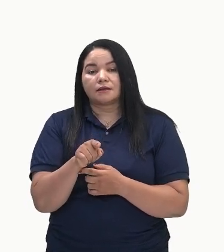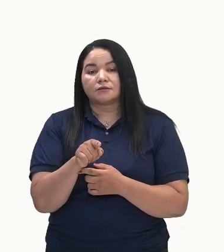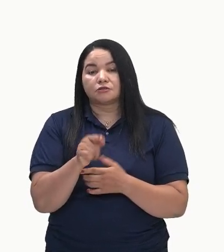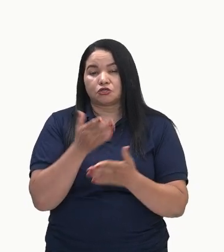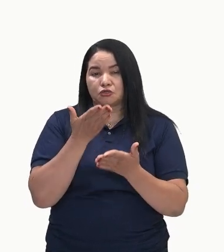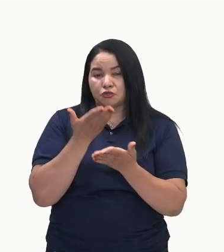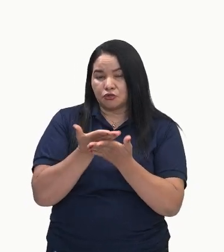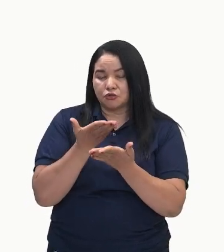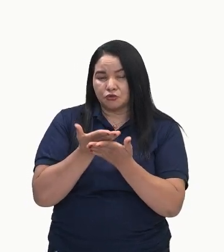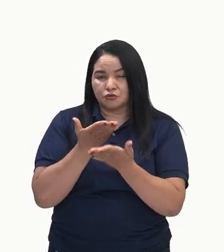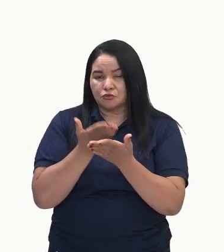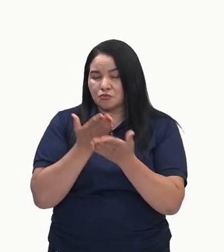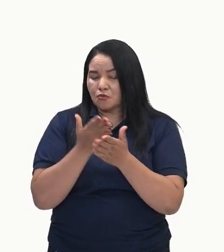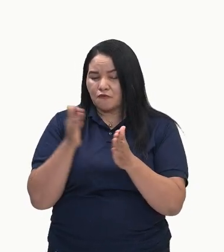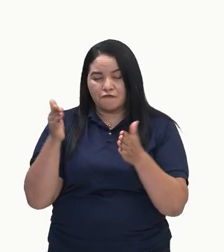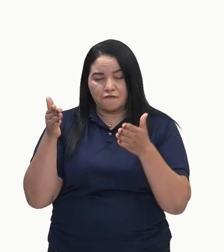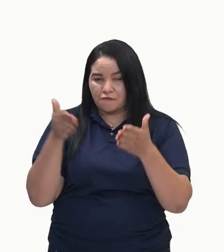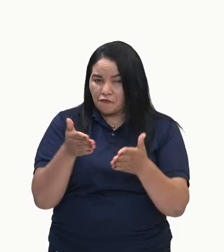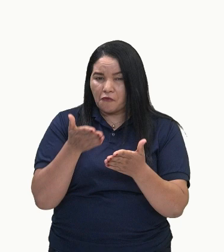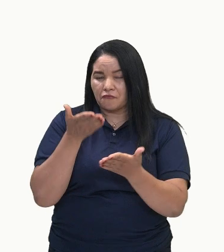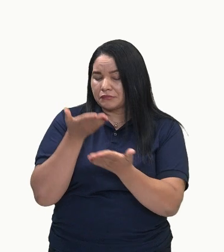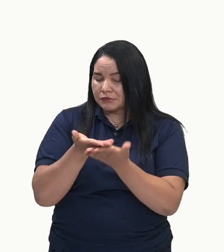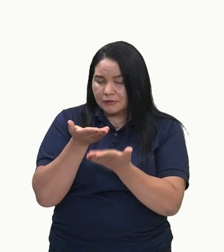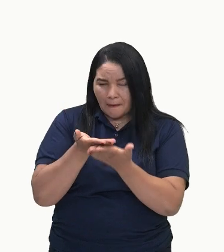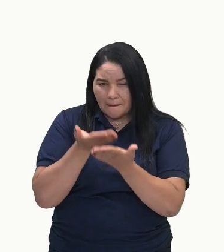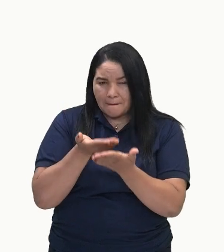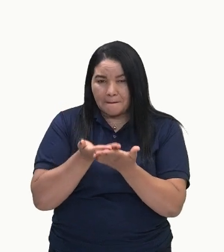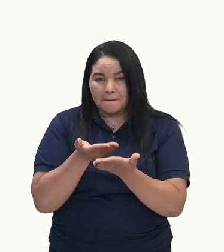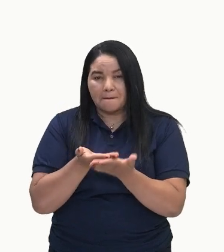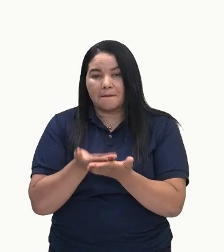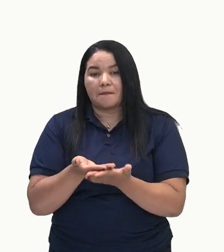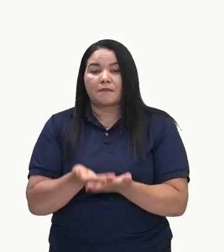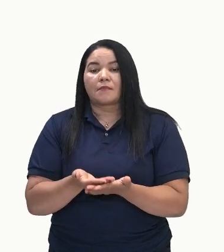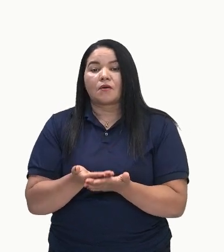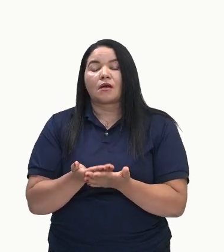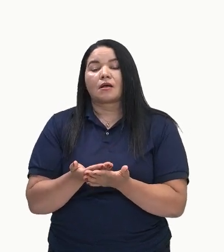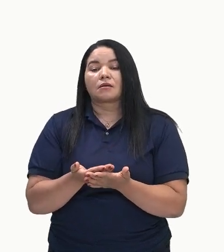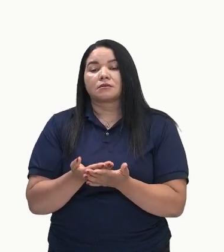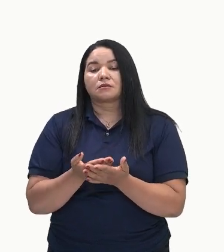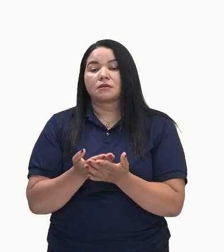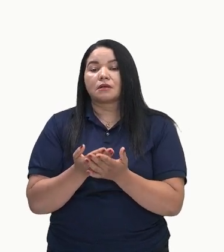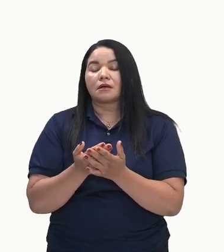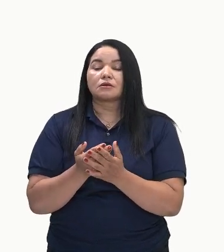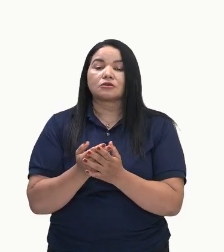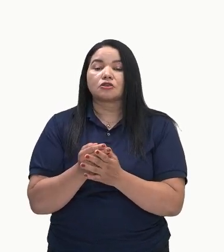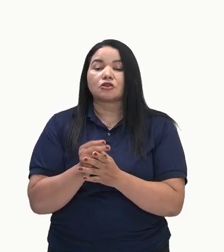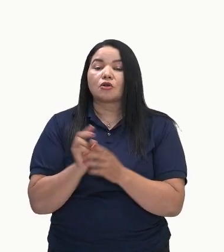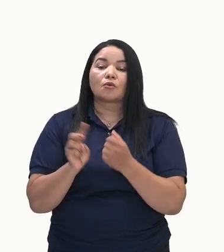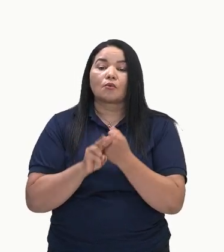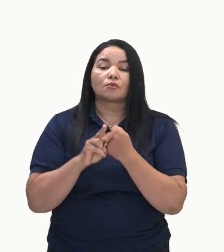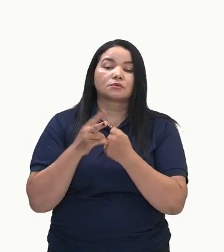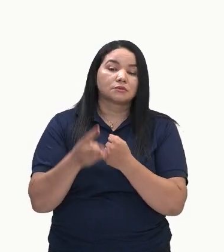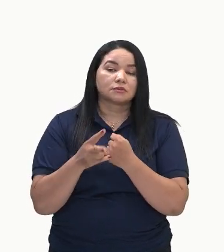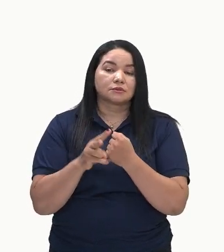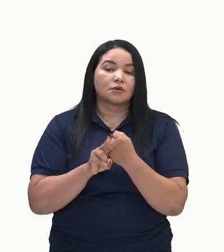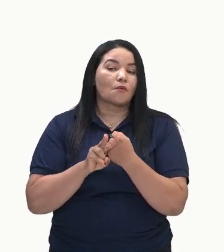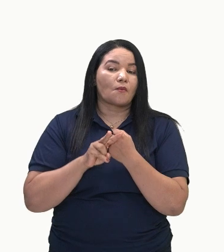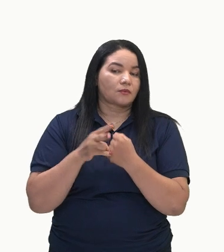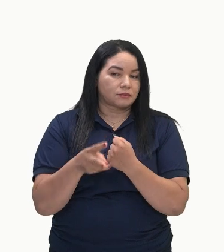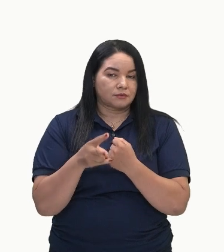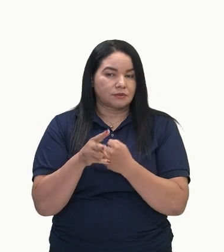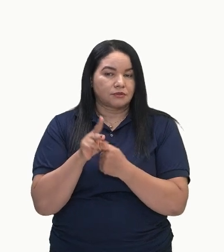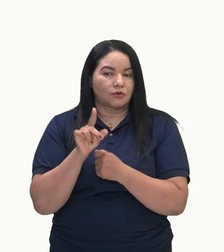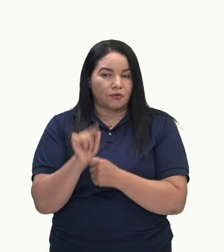muito foco, tá? Ele estudou com muita dedicação, tá? He studied diligently.